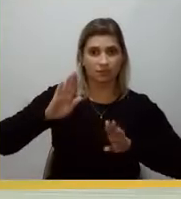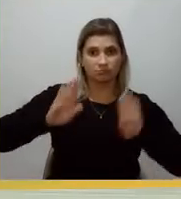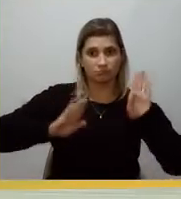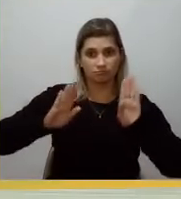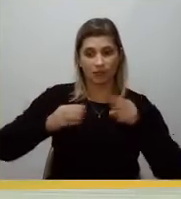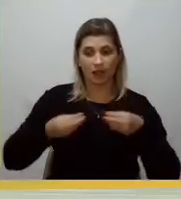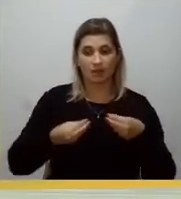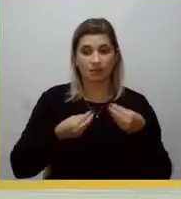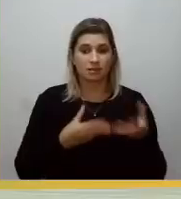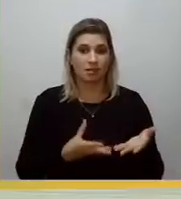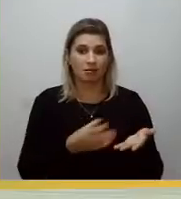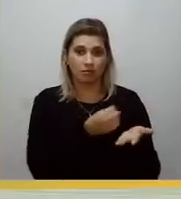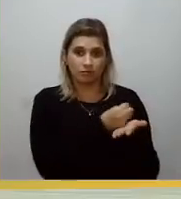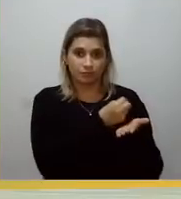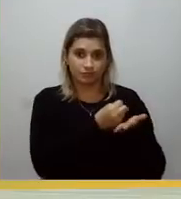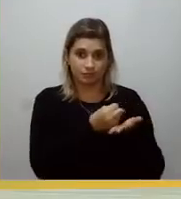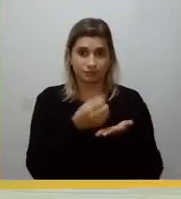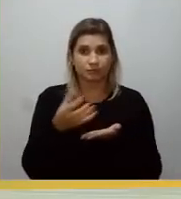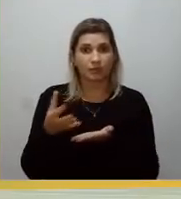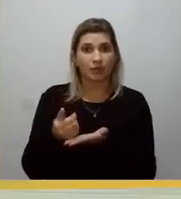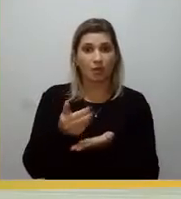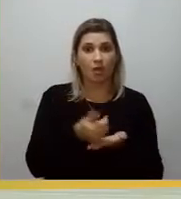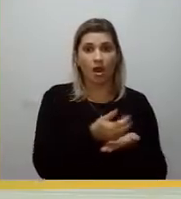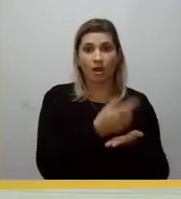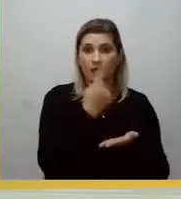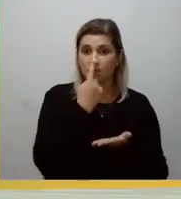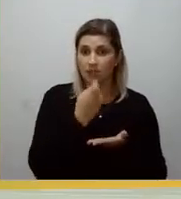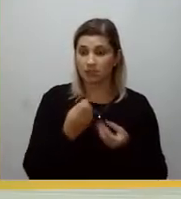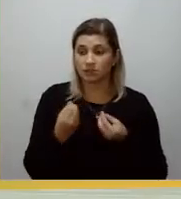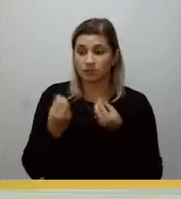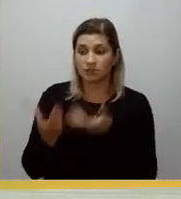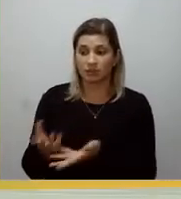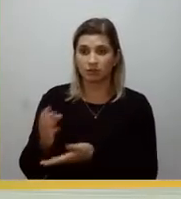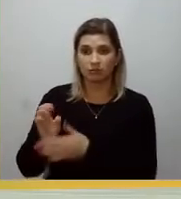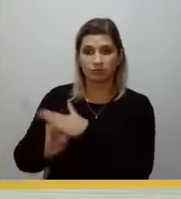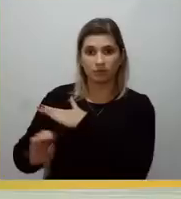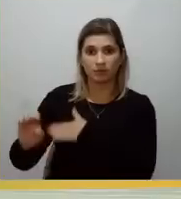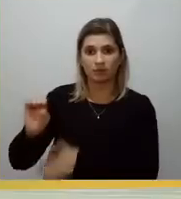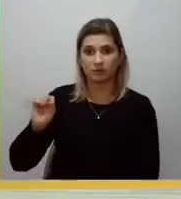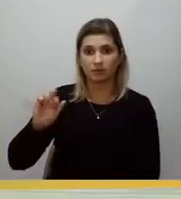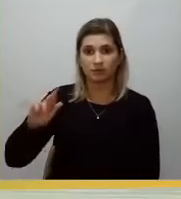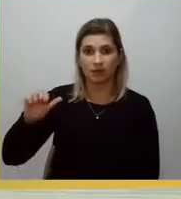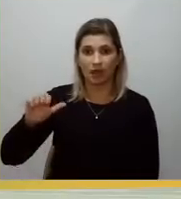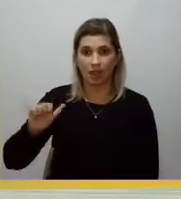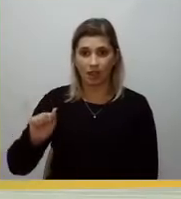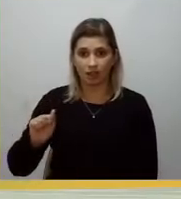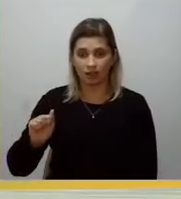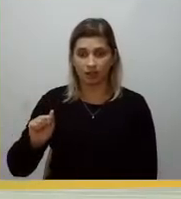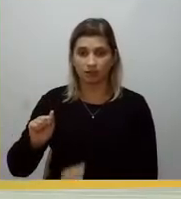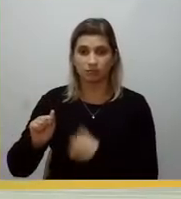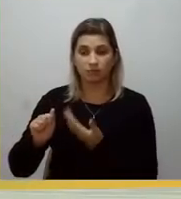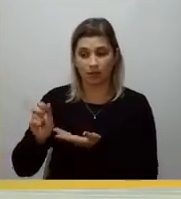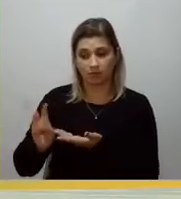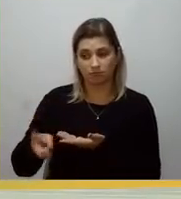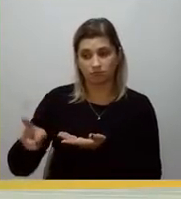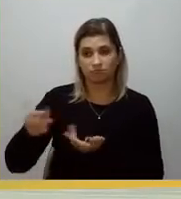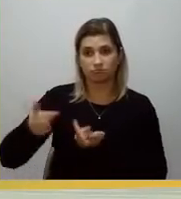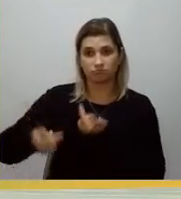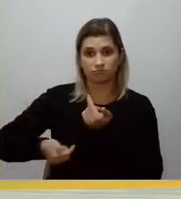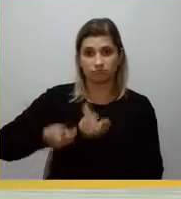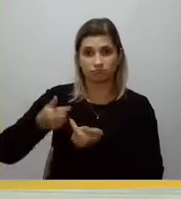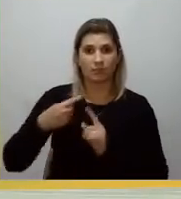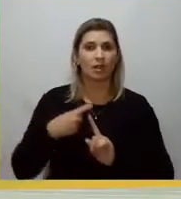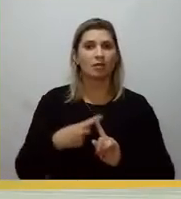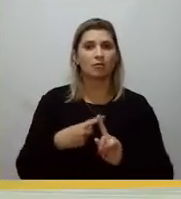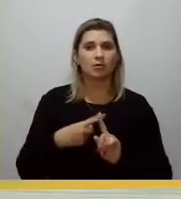contrato de coleta de lixo para a Serrana, passando então a Serrana a fazer esse serviço. Por que que a Ingepasa